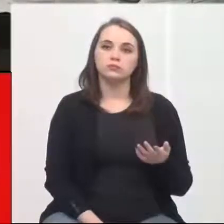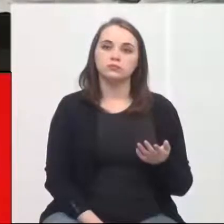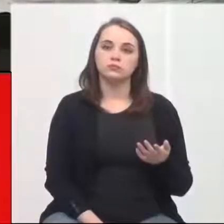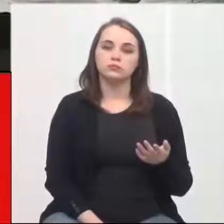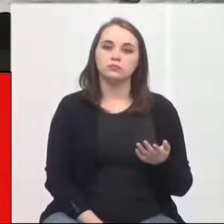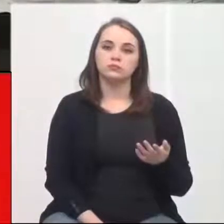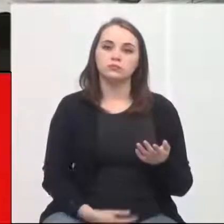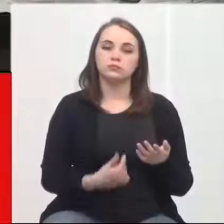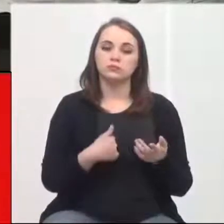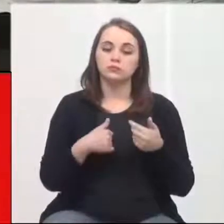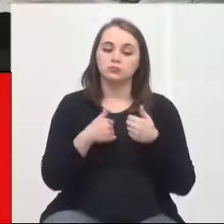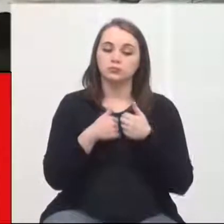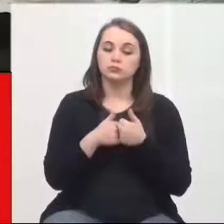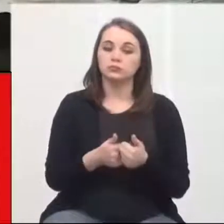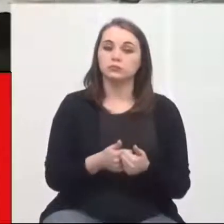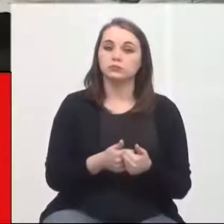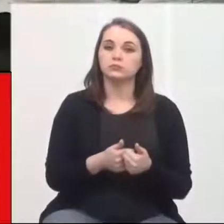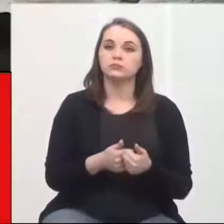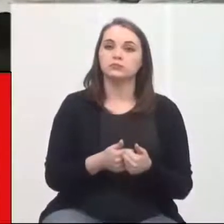eu venho acompanhando